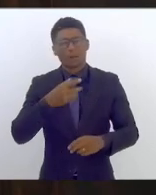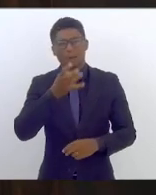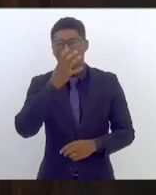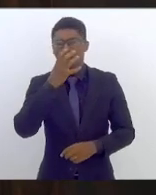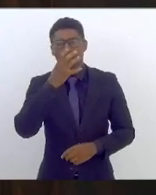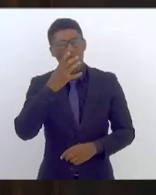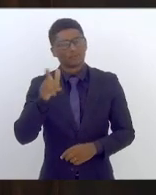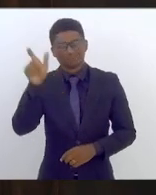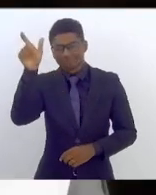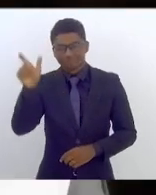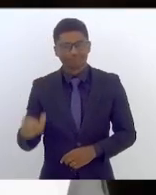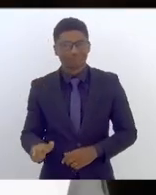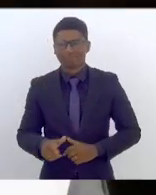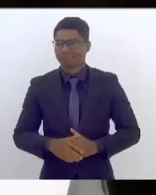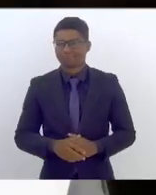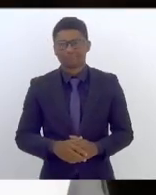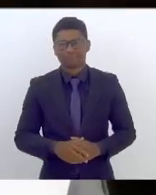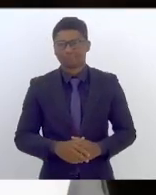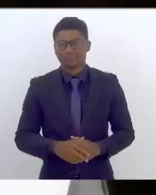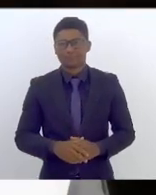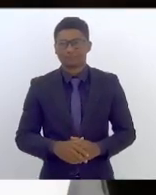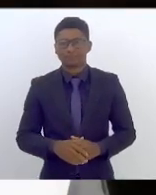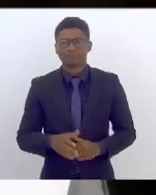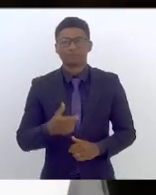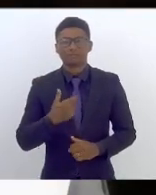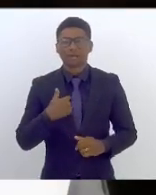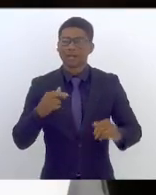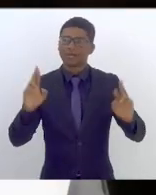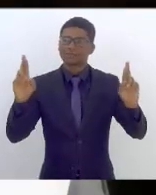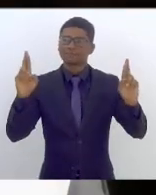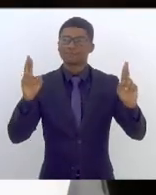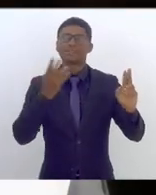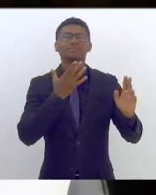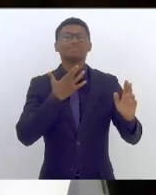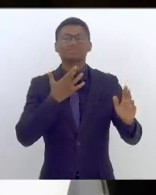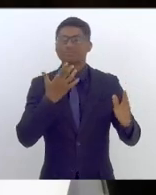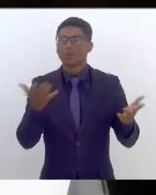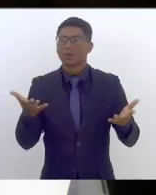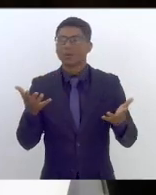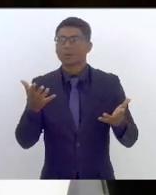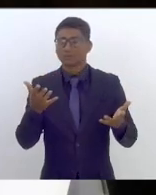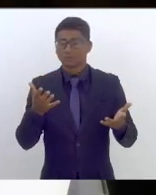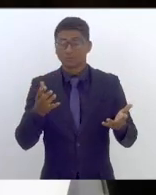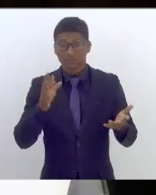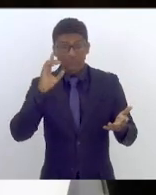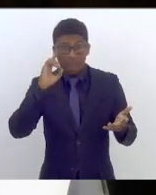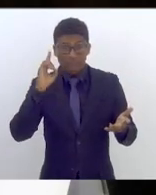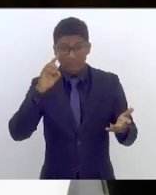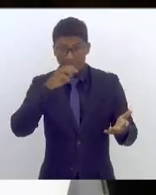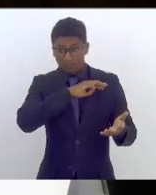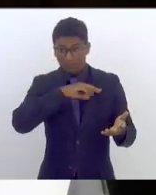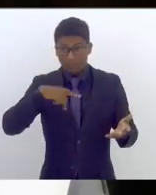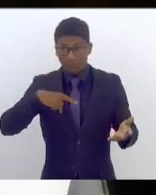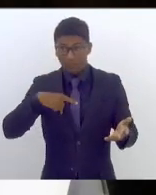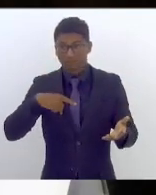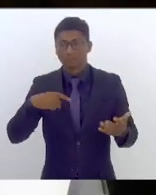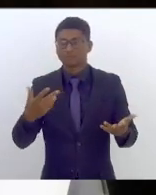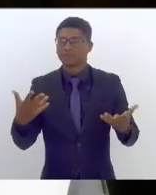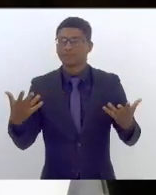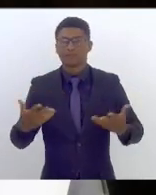realmente eu só tenho desejar tudo de bom nesse dia do nosso Ministério Público é uma hora alegria